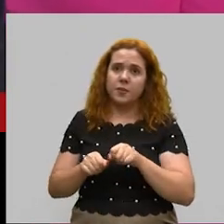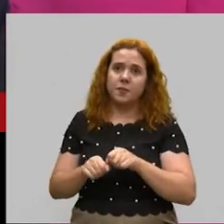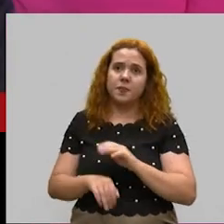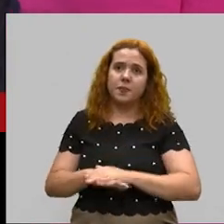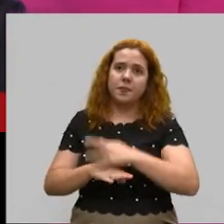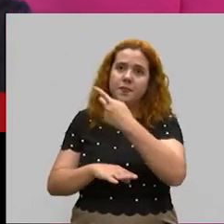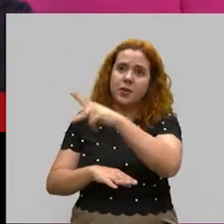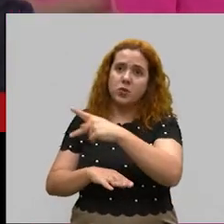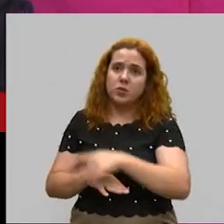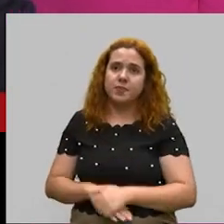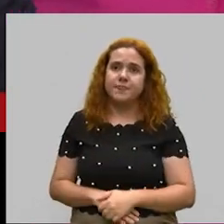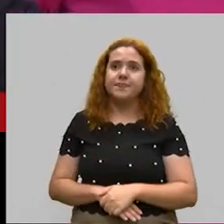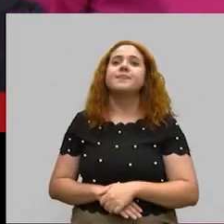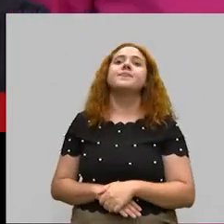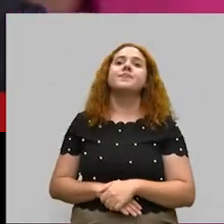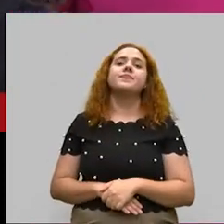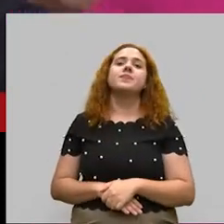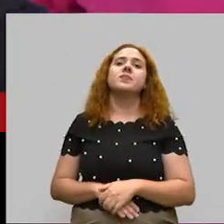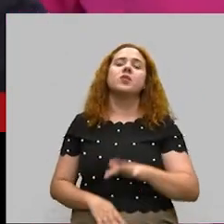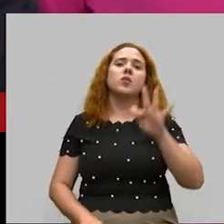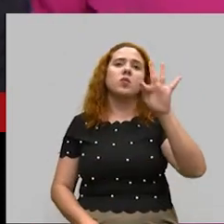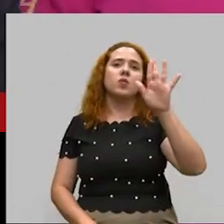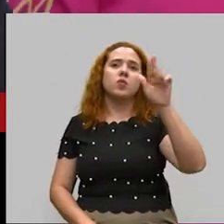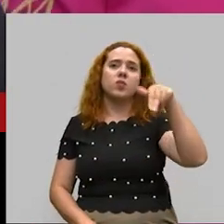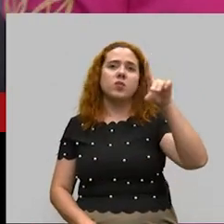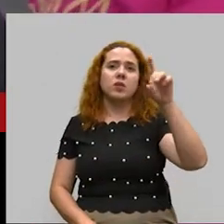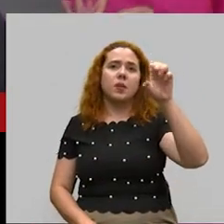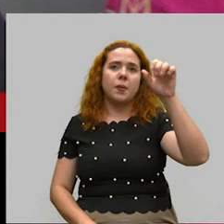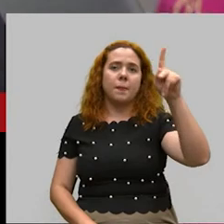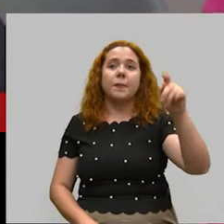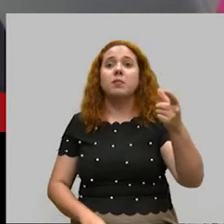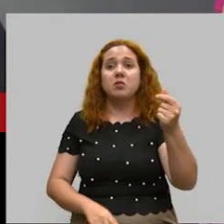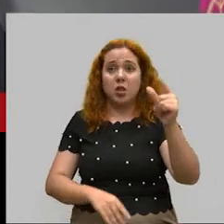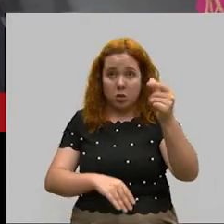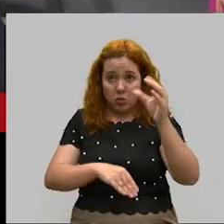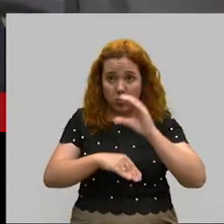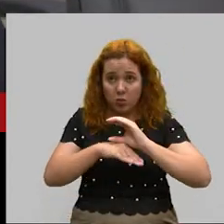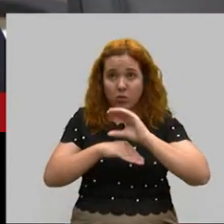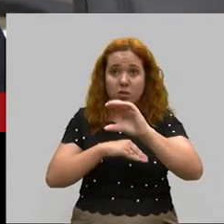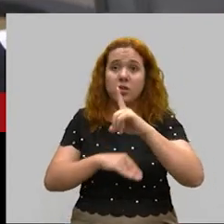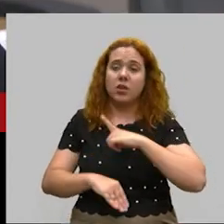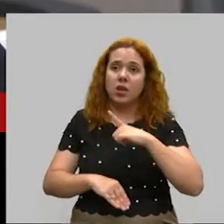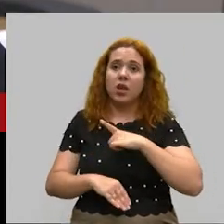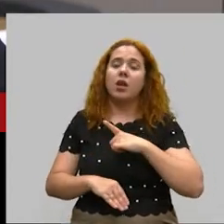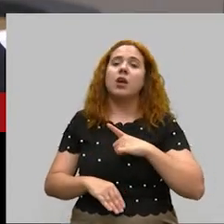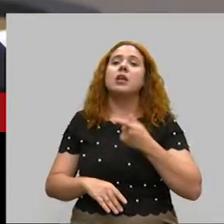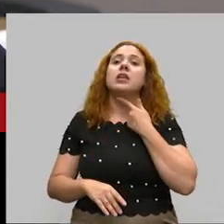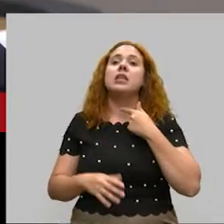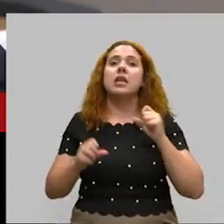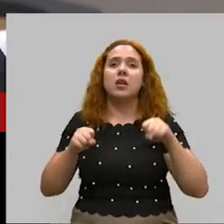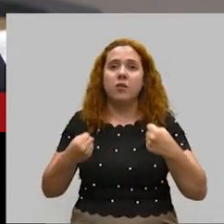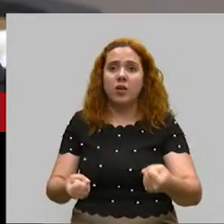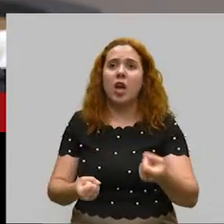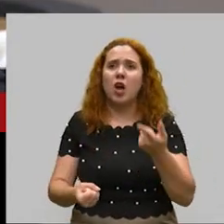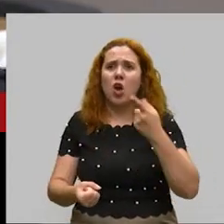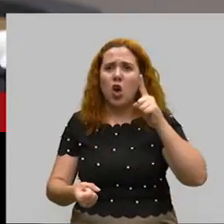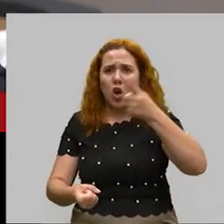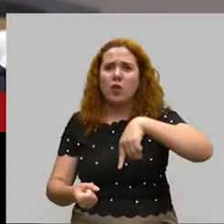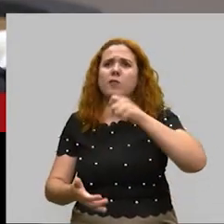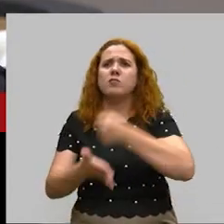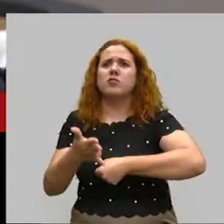recurso do fundeb existe a boa vontade existe e nós vamos agora bater o pé para que a gente tenha essa